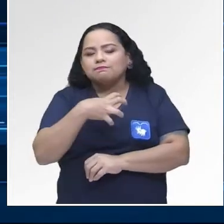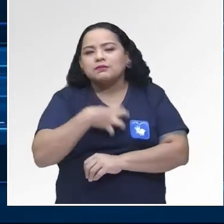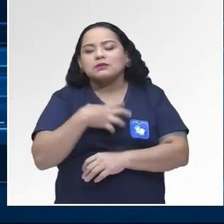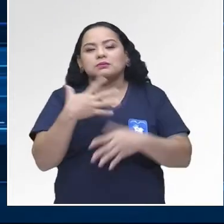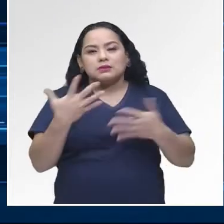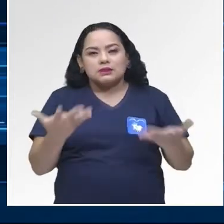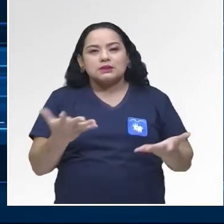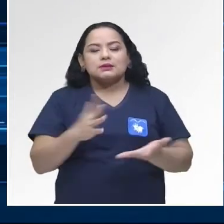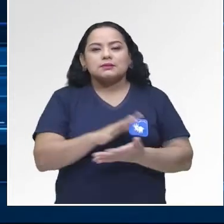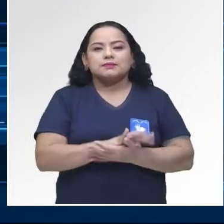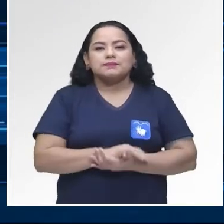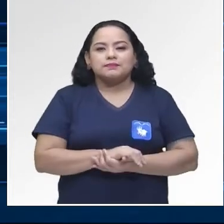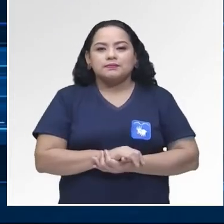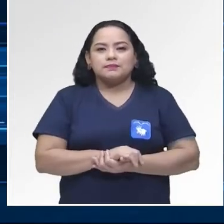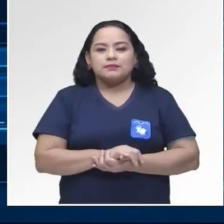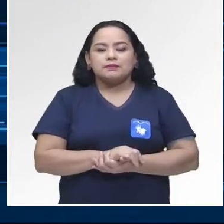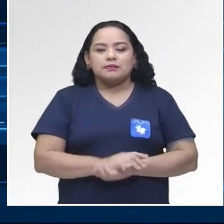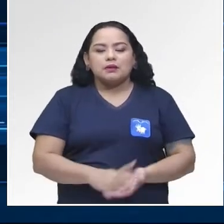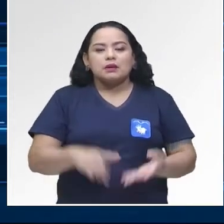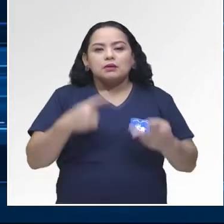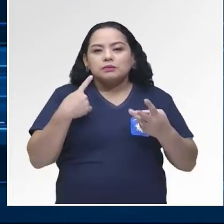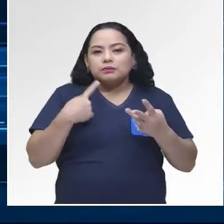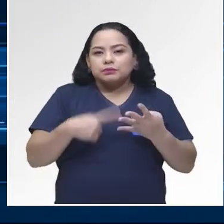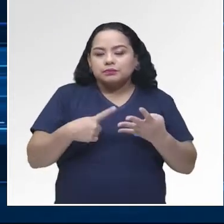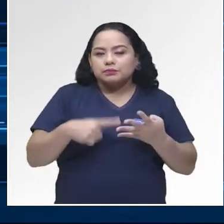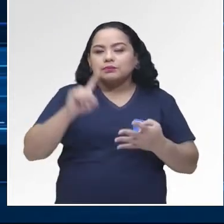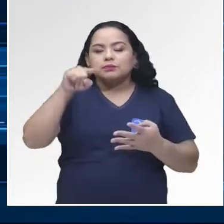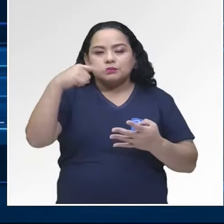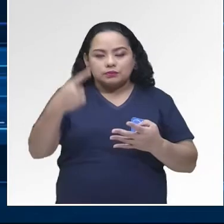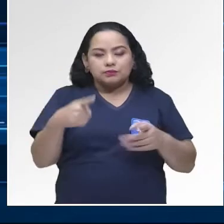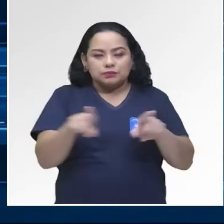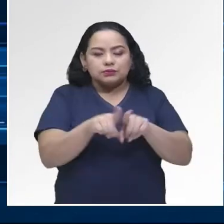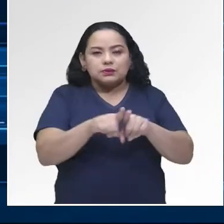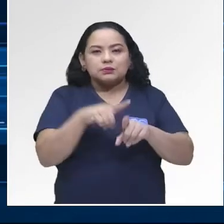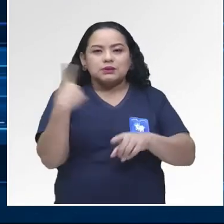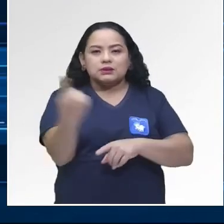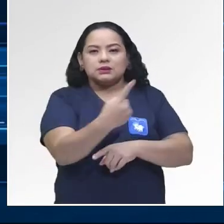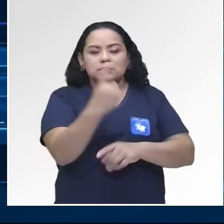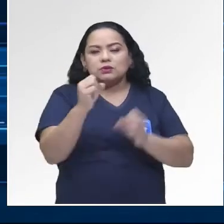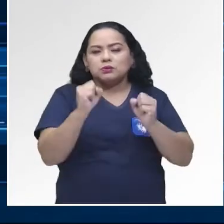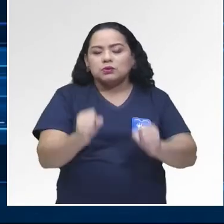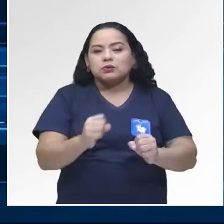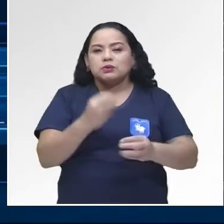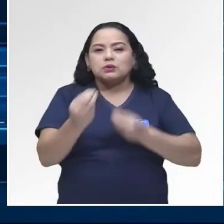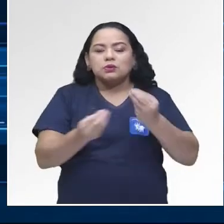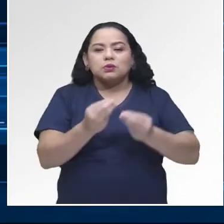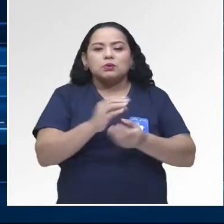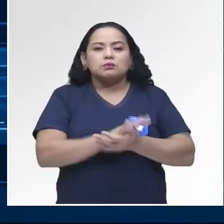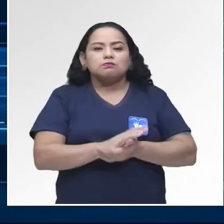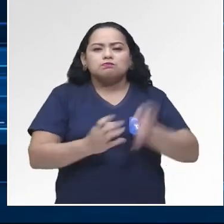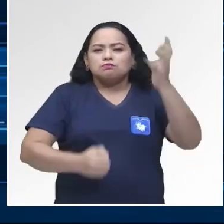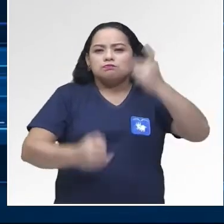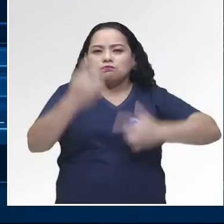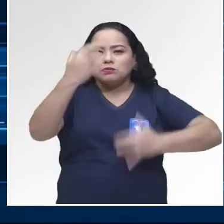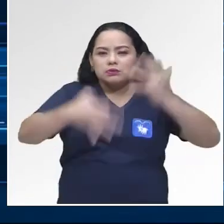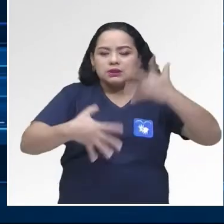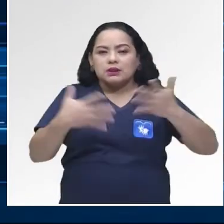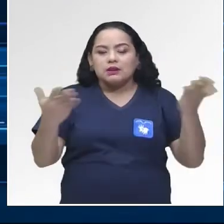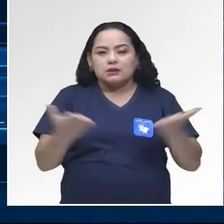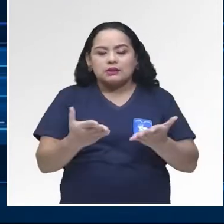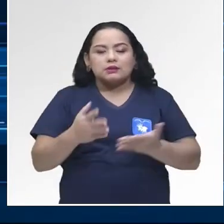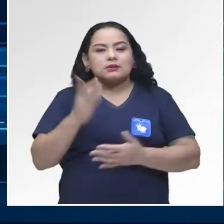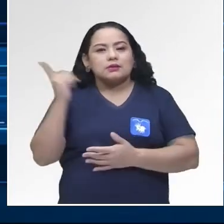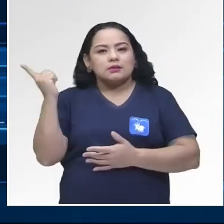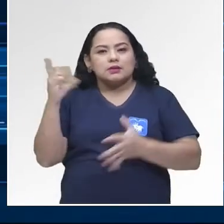isso? Outro ponto também que nós podemos tratar aqui, e que está dentro dessa linha